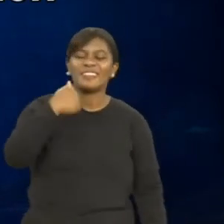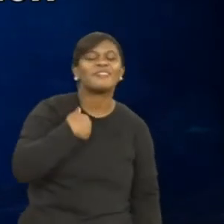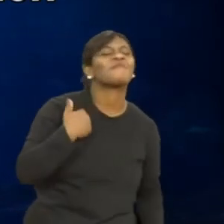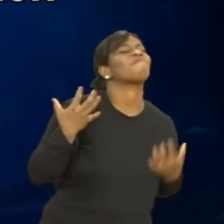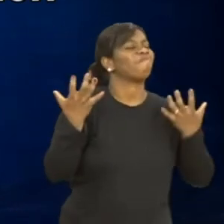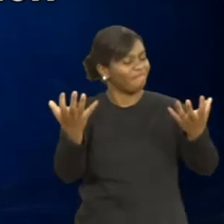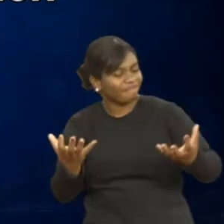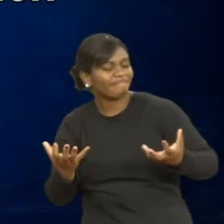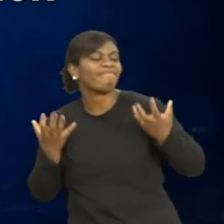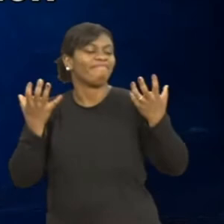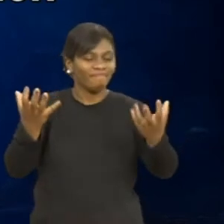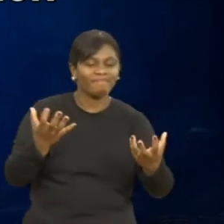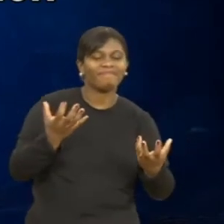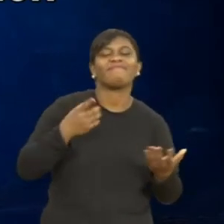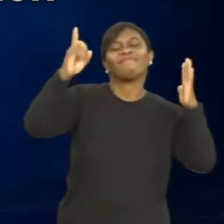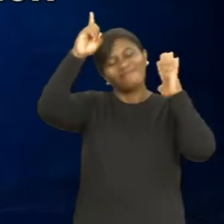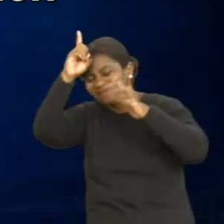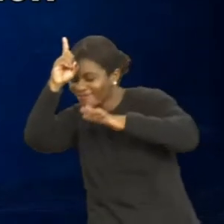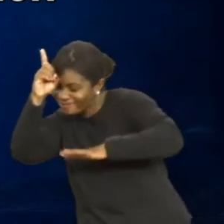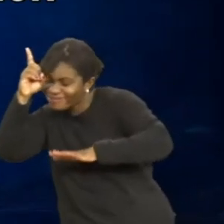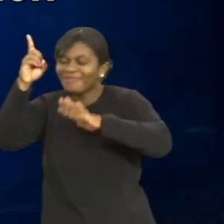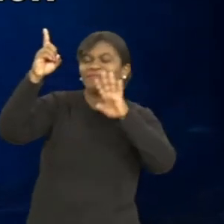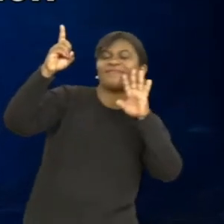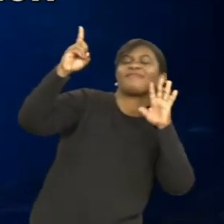só vocês, quero te adorar